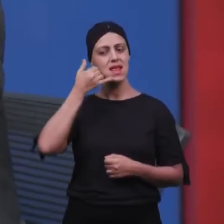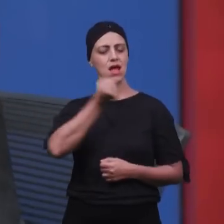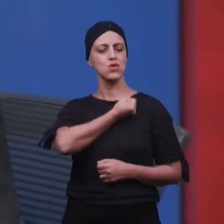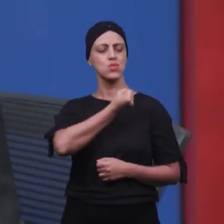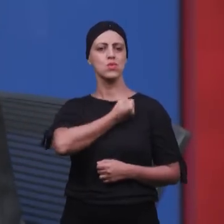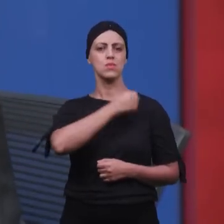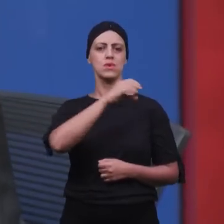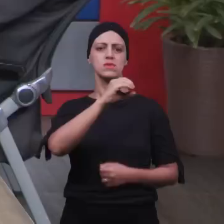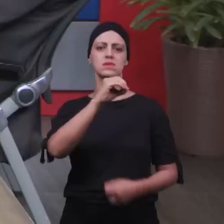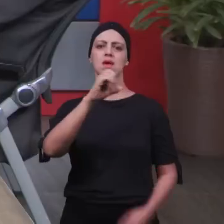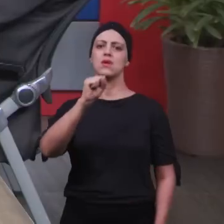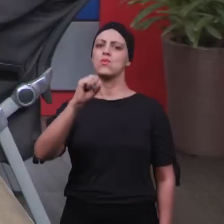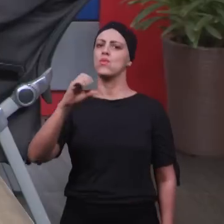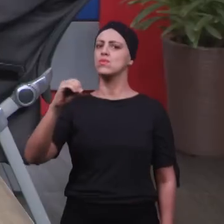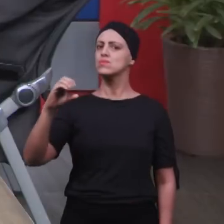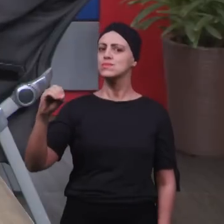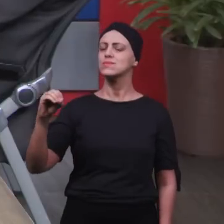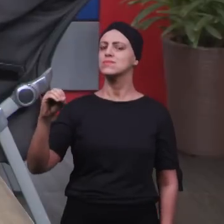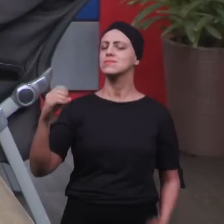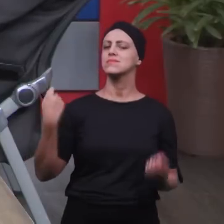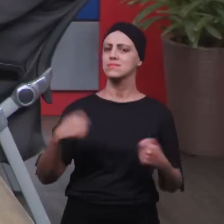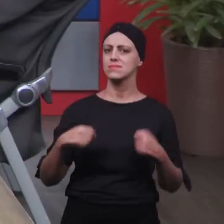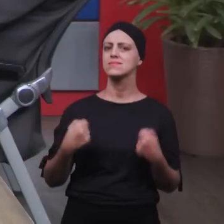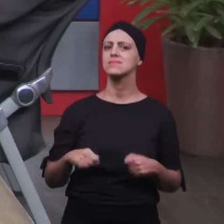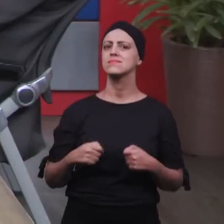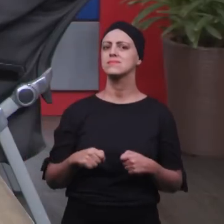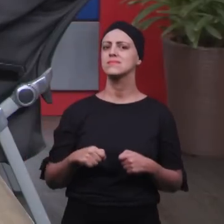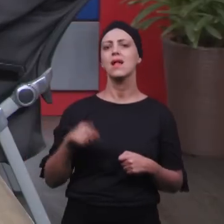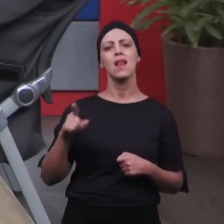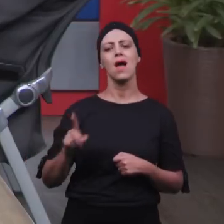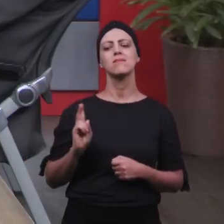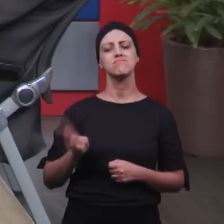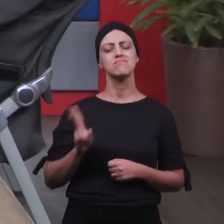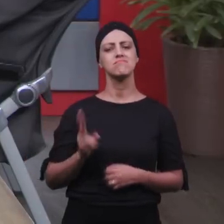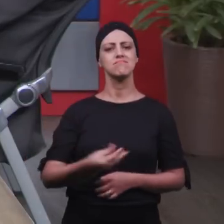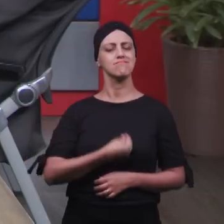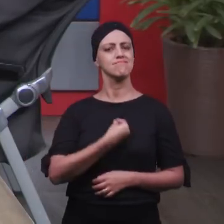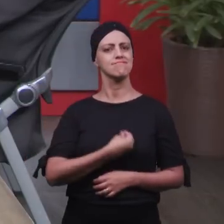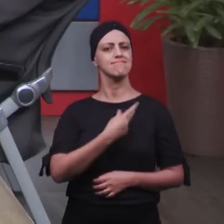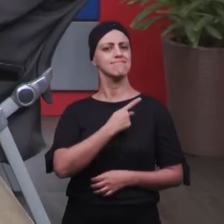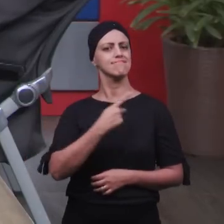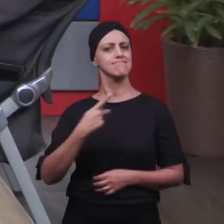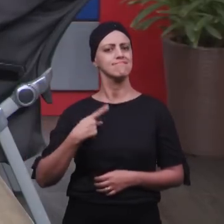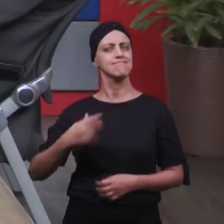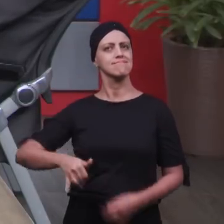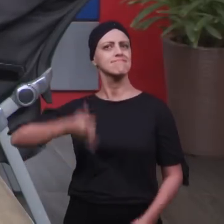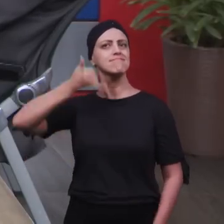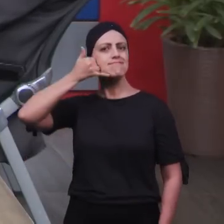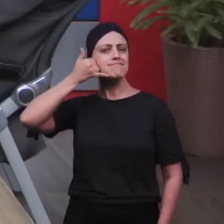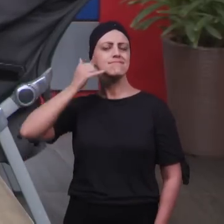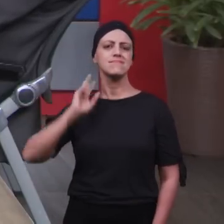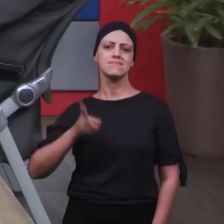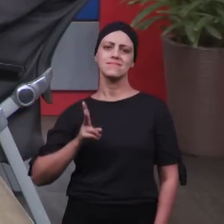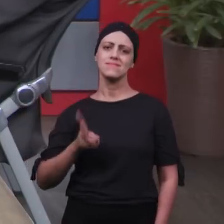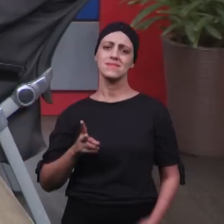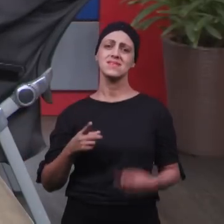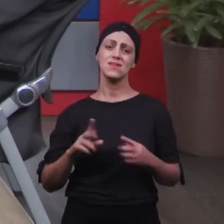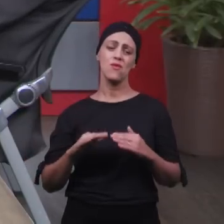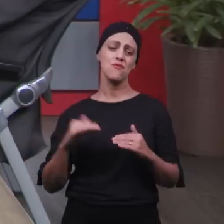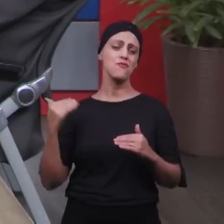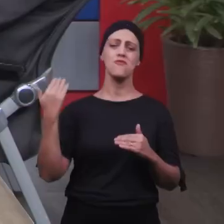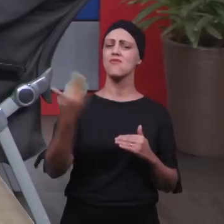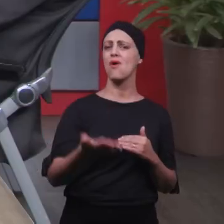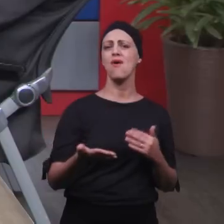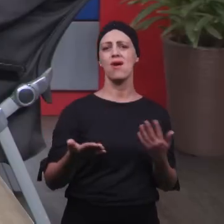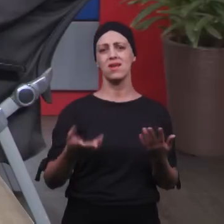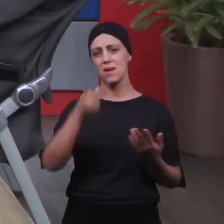vão dar continuidade para que a coisa não fique uma coisa fora de uma ética, assim como a gente